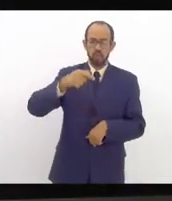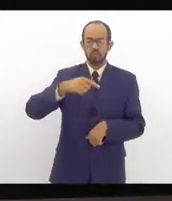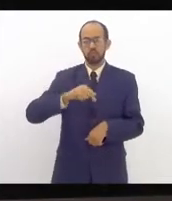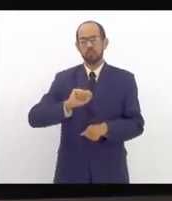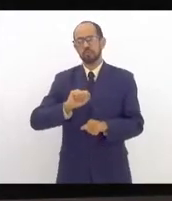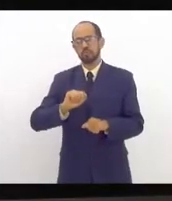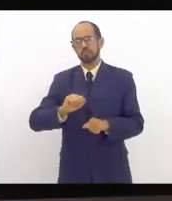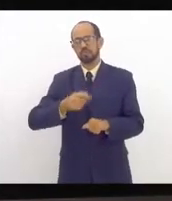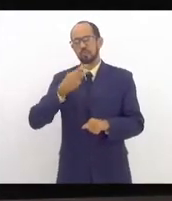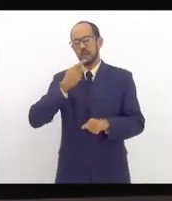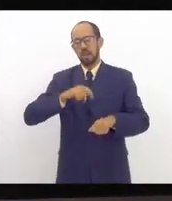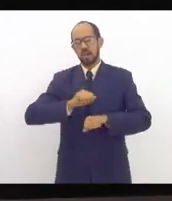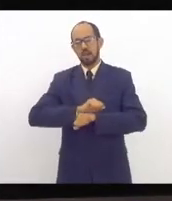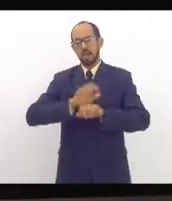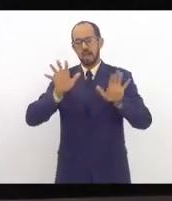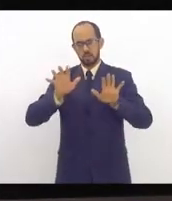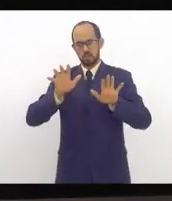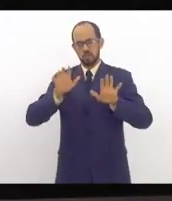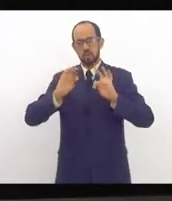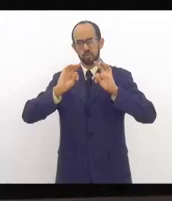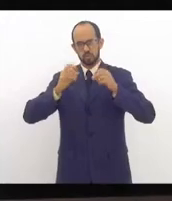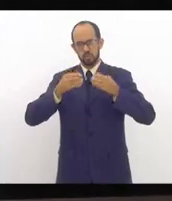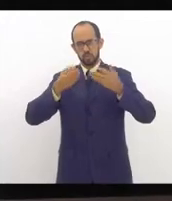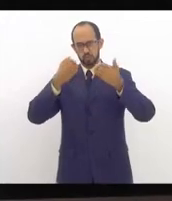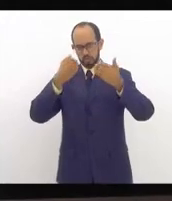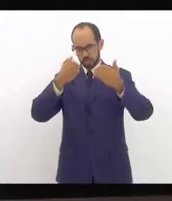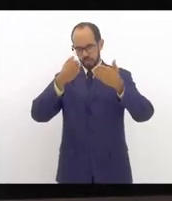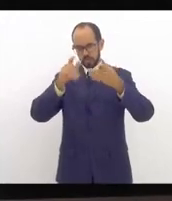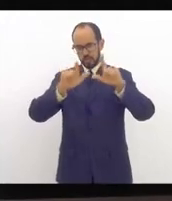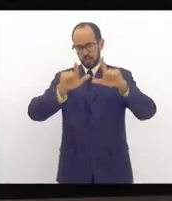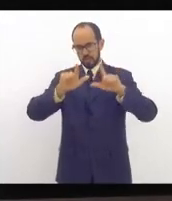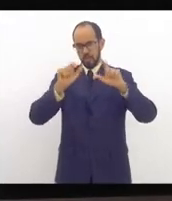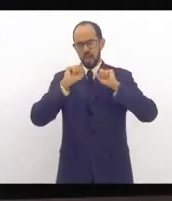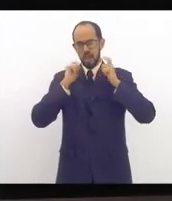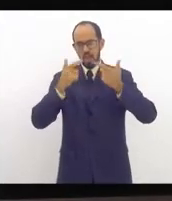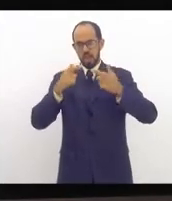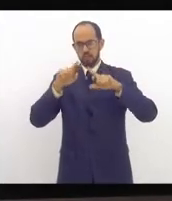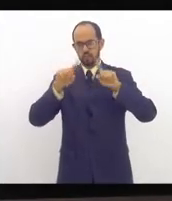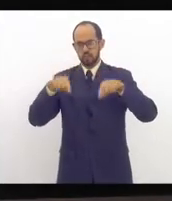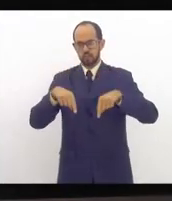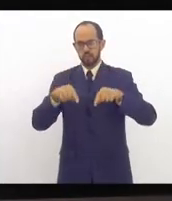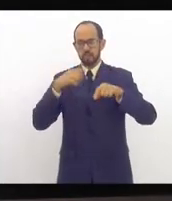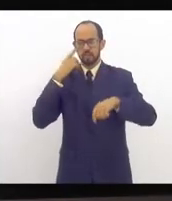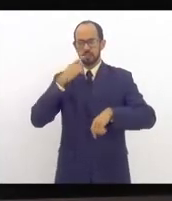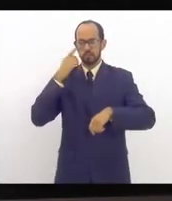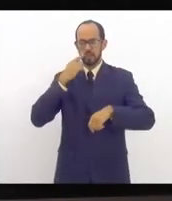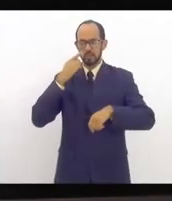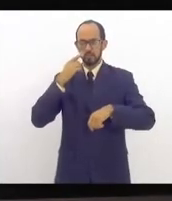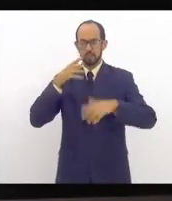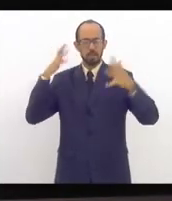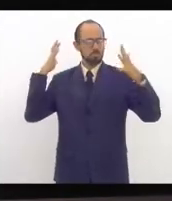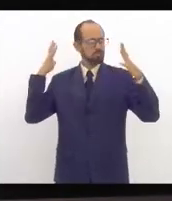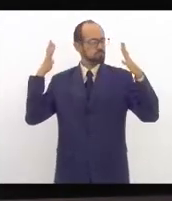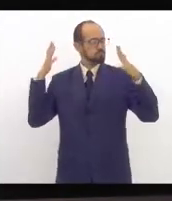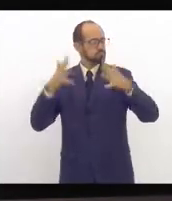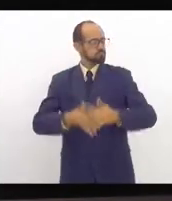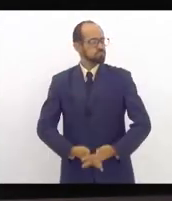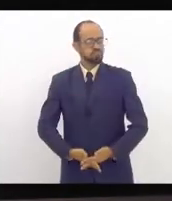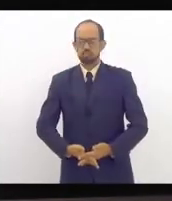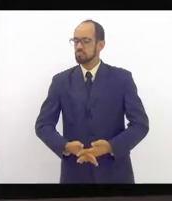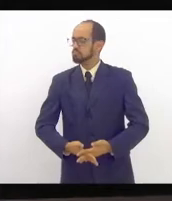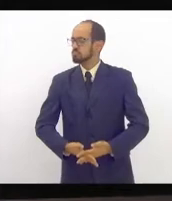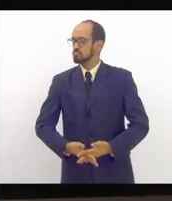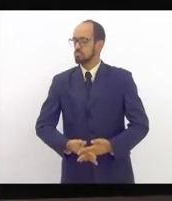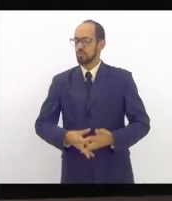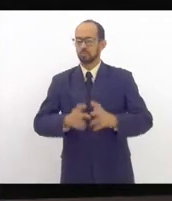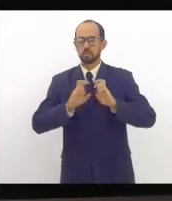tivesse bem claro para todos que estão nos ouvindo né da TV alerj os funcionários deputados que tá um caos sistema Ferroviário